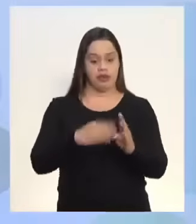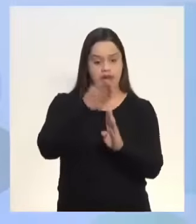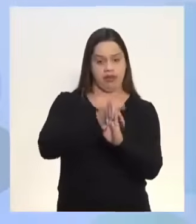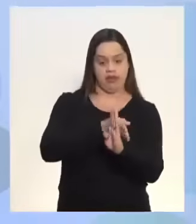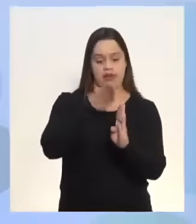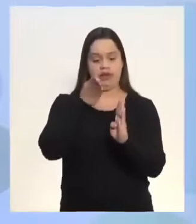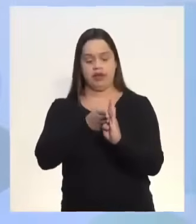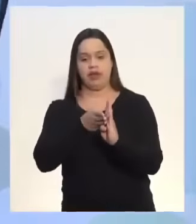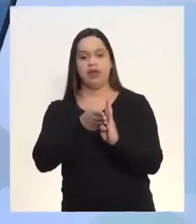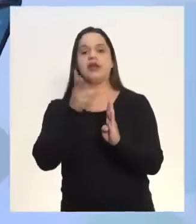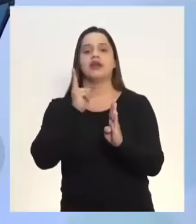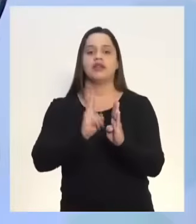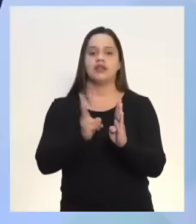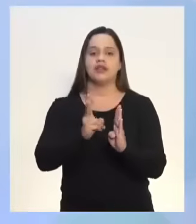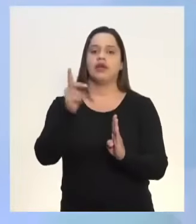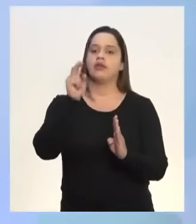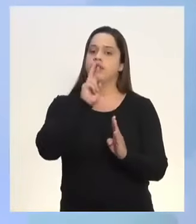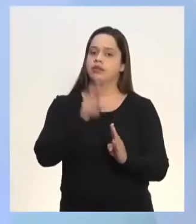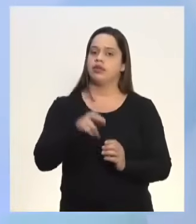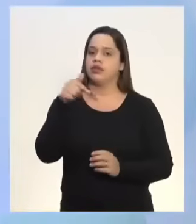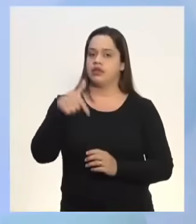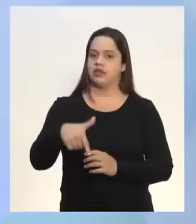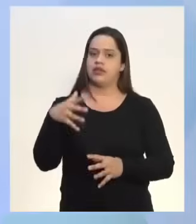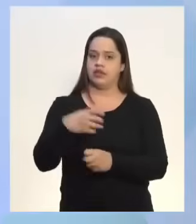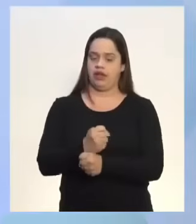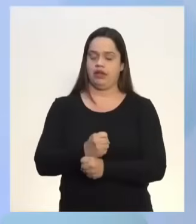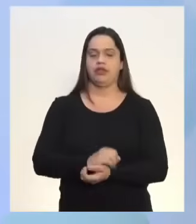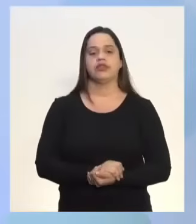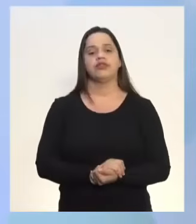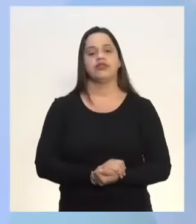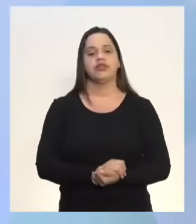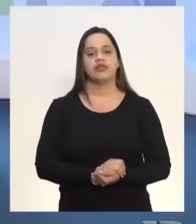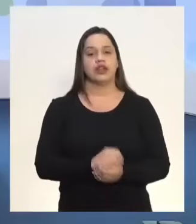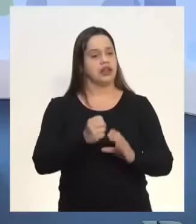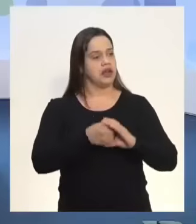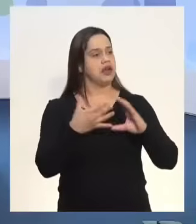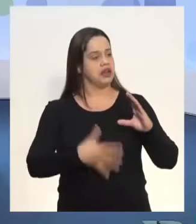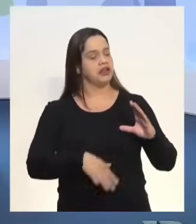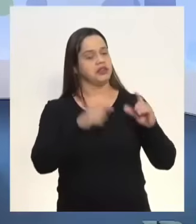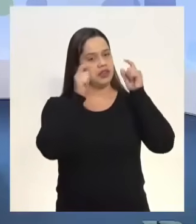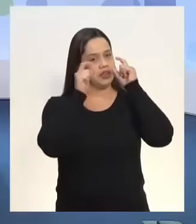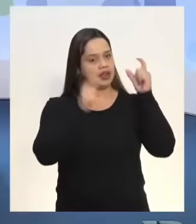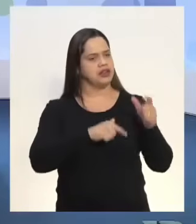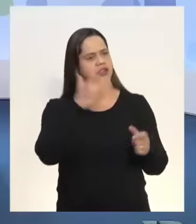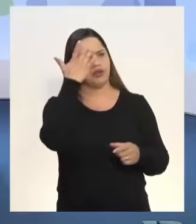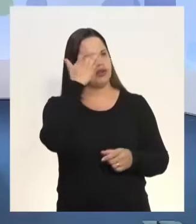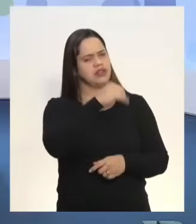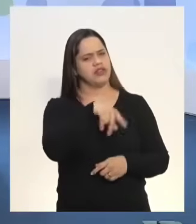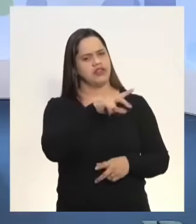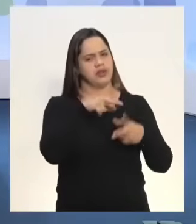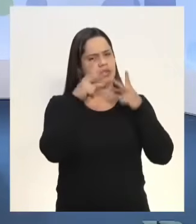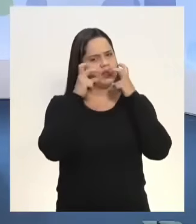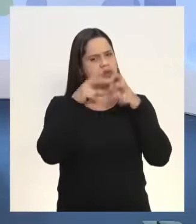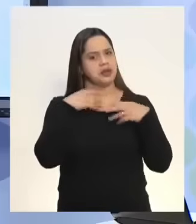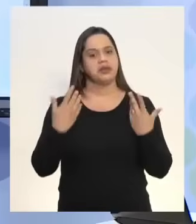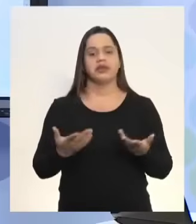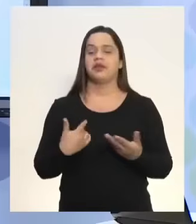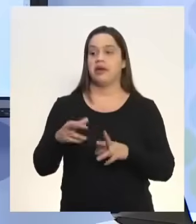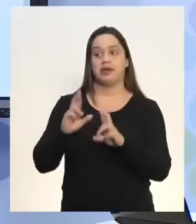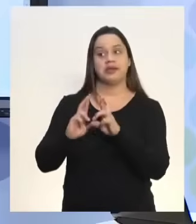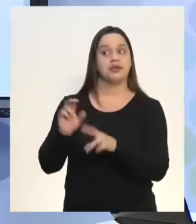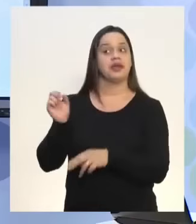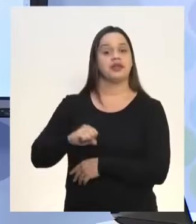né, tem que dar 7 aí. 7. Legal, né? Característica interessante. Eu não sei se o povo já tinha reparado nisso, não. Eu espero que